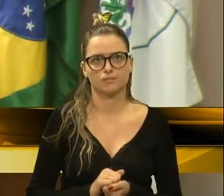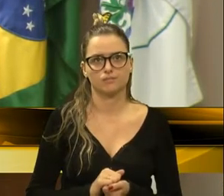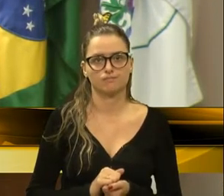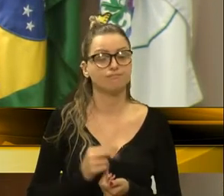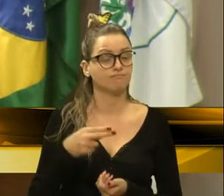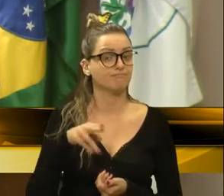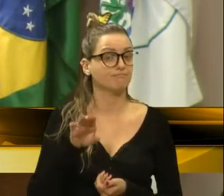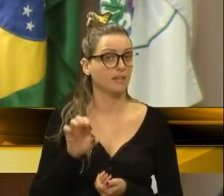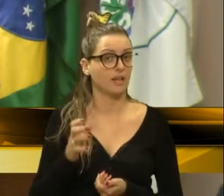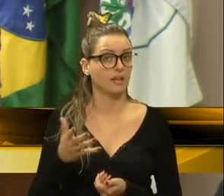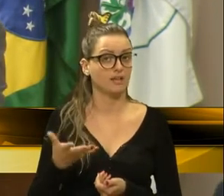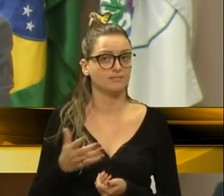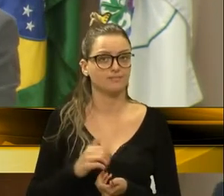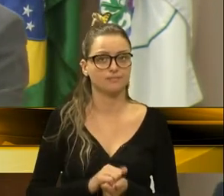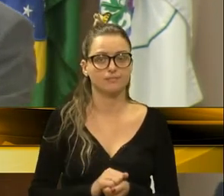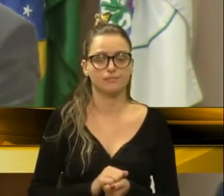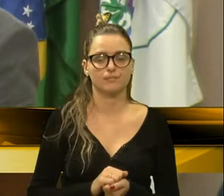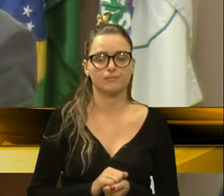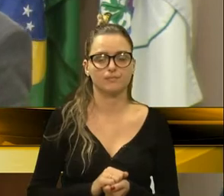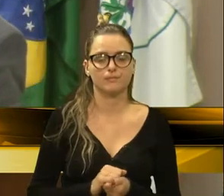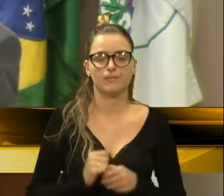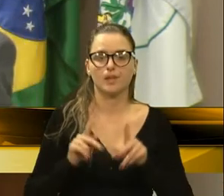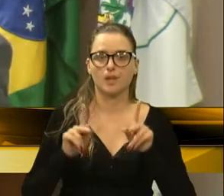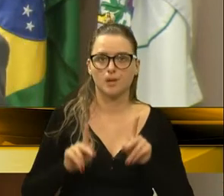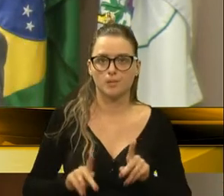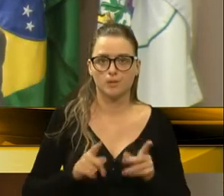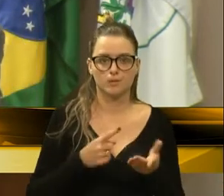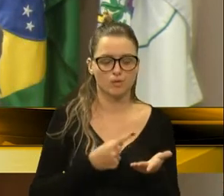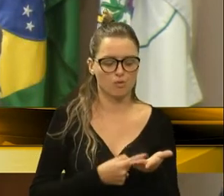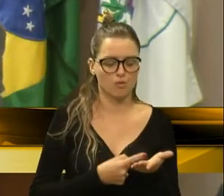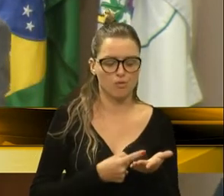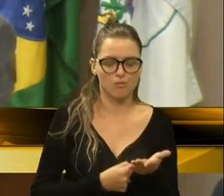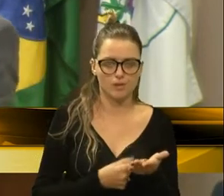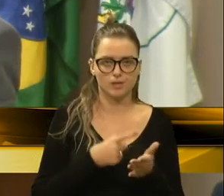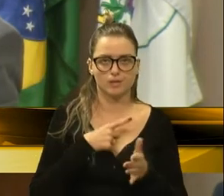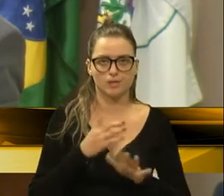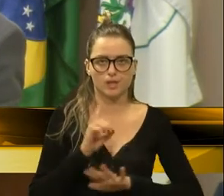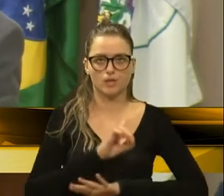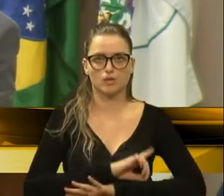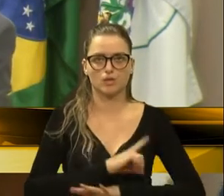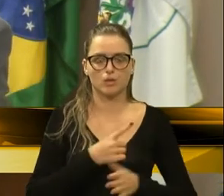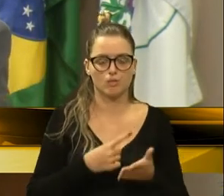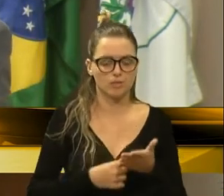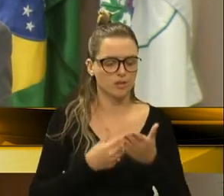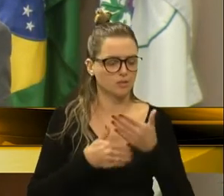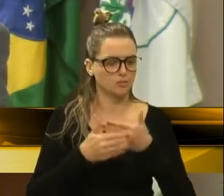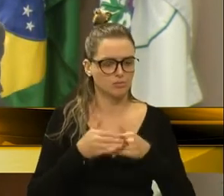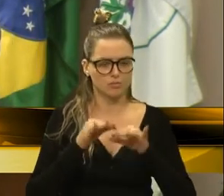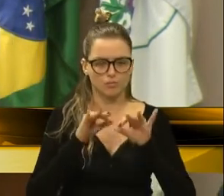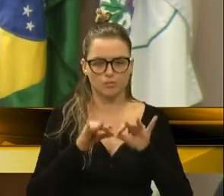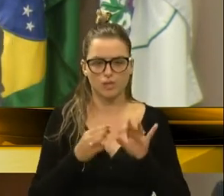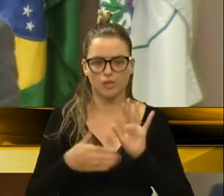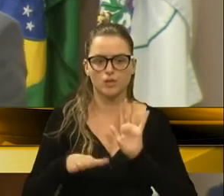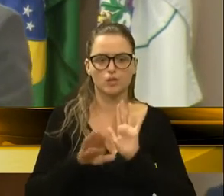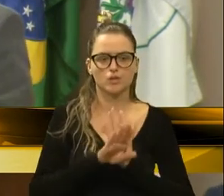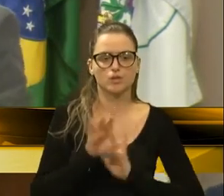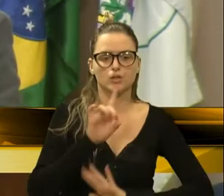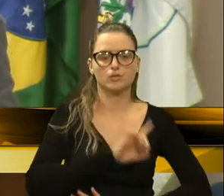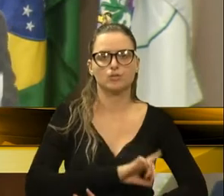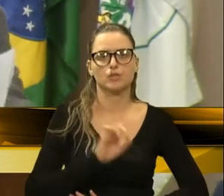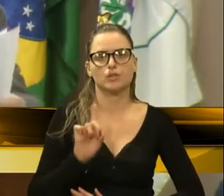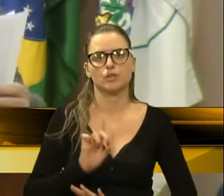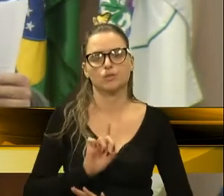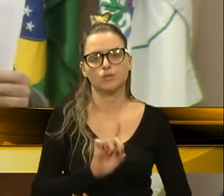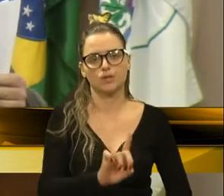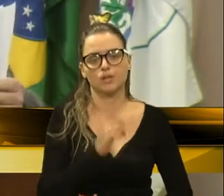Né? A pessoa que marca, tem a sua consulta marcada, tudo direitinho, chega na hora, não vai. Aí,